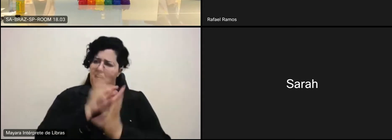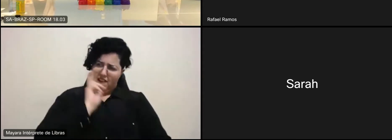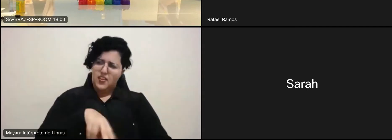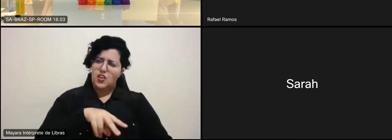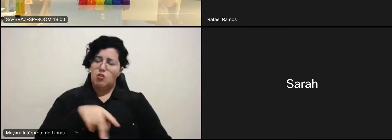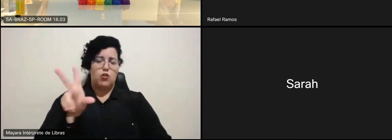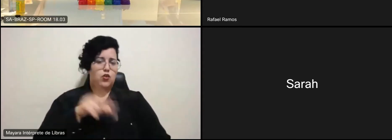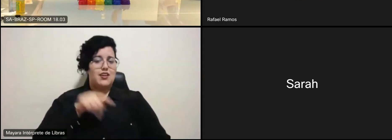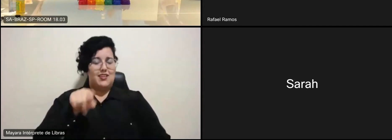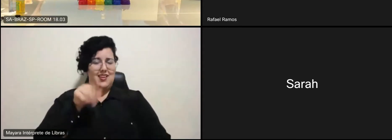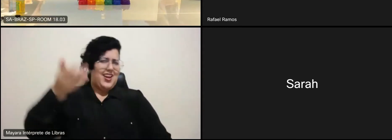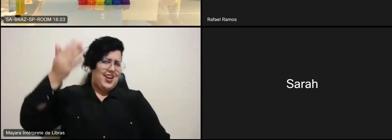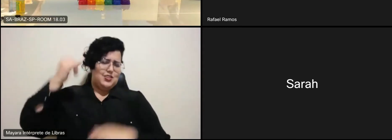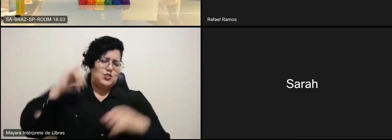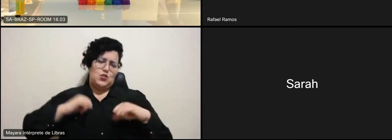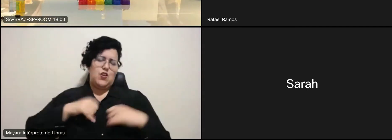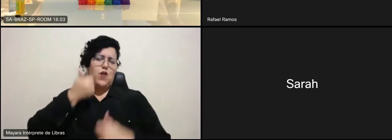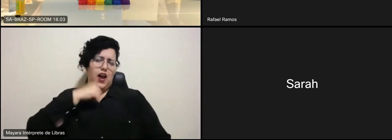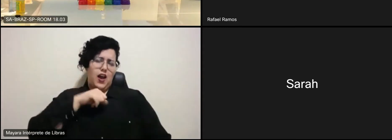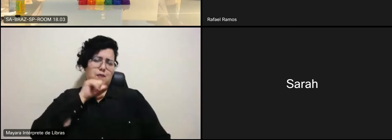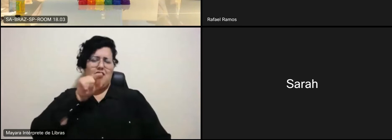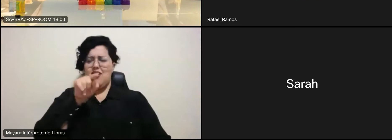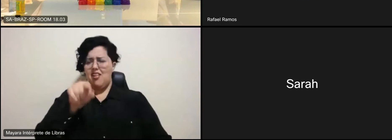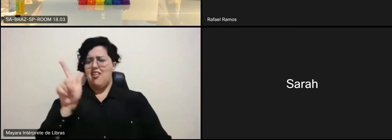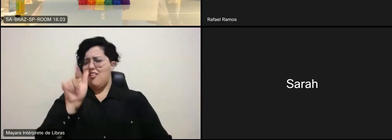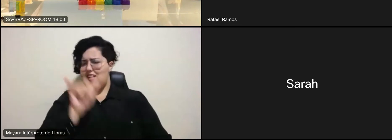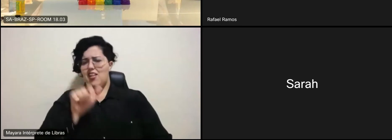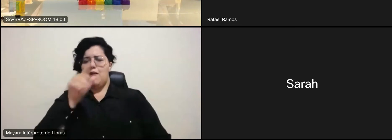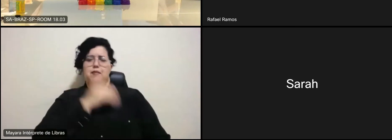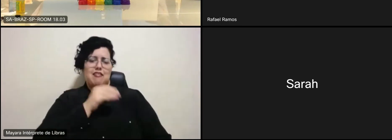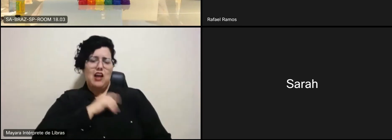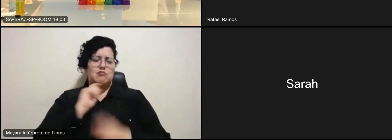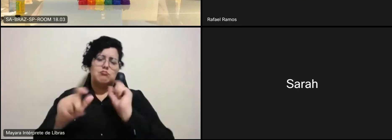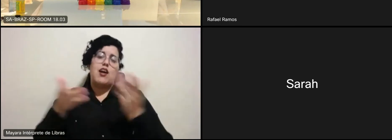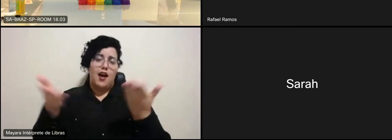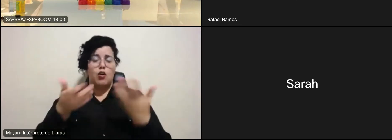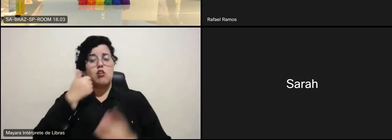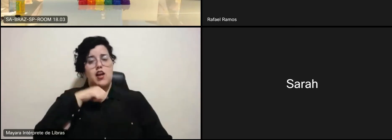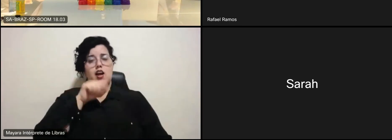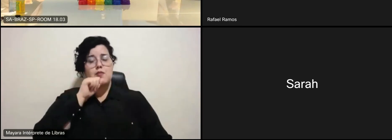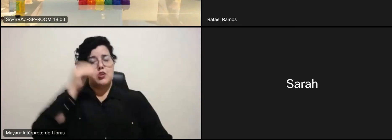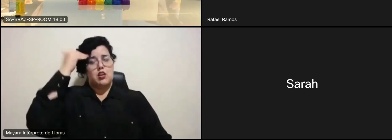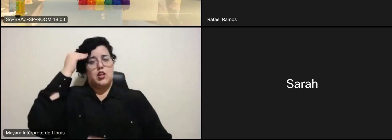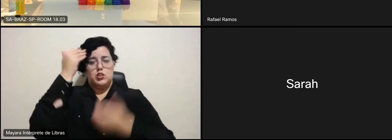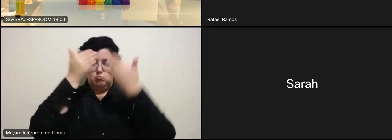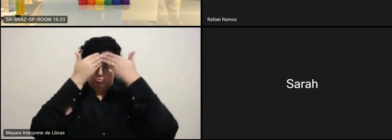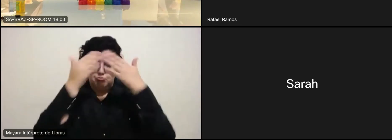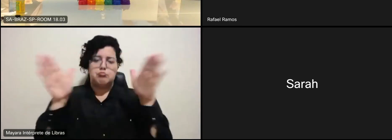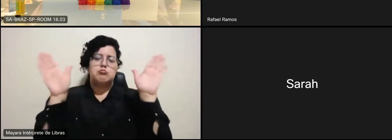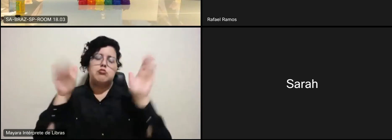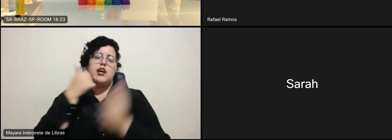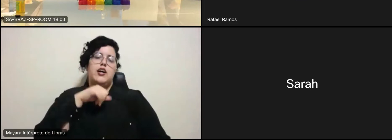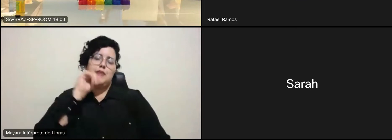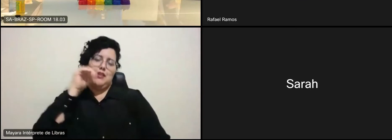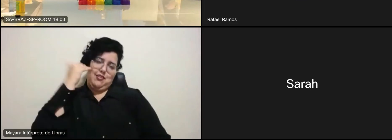era pecado, que eu ia ser condenado, é muito, muito legal, sabe? Isso é fruto do quê? Das nossas conversas. Porque ela tem, além